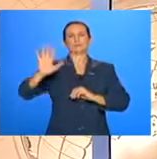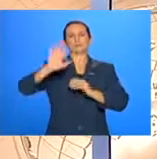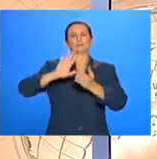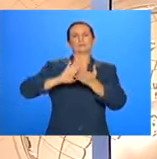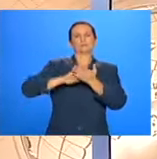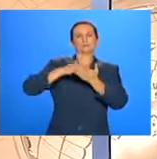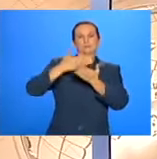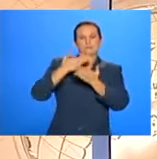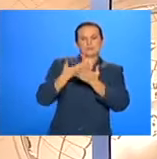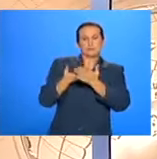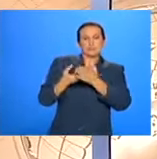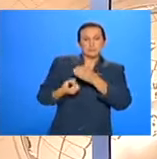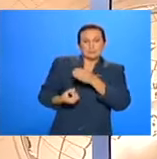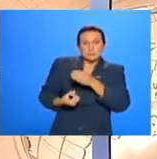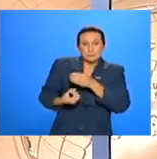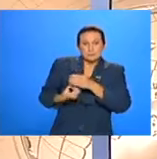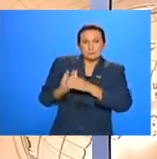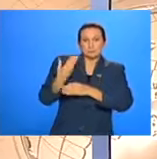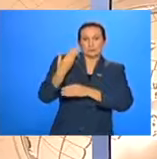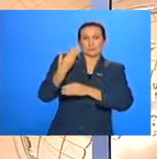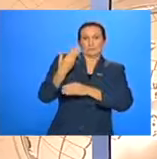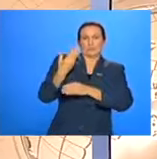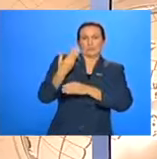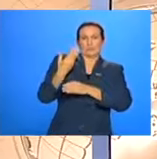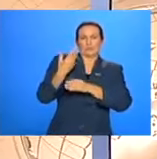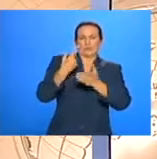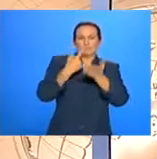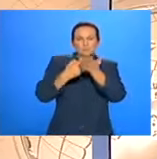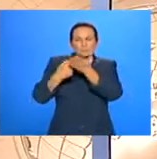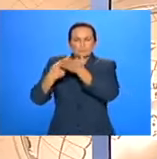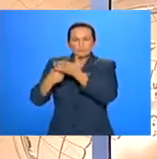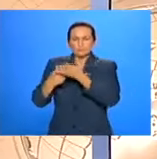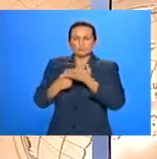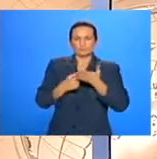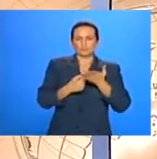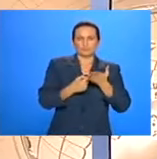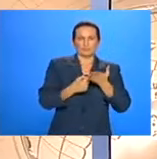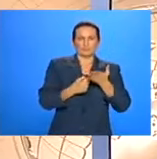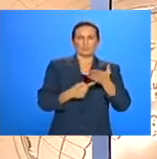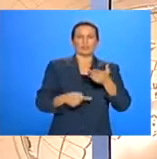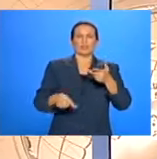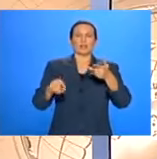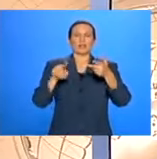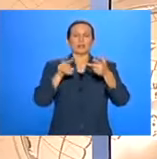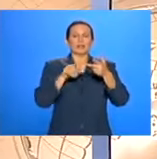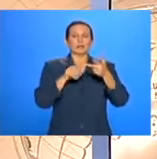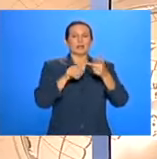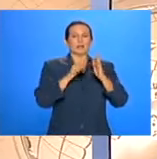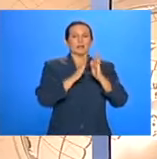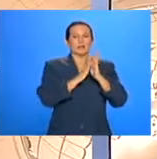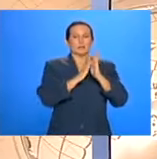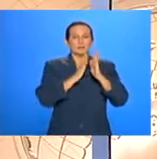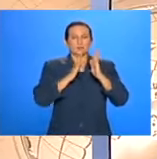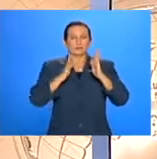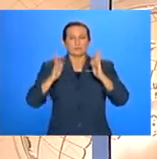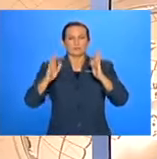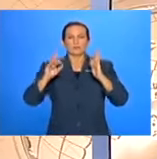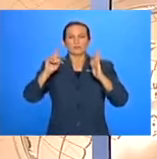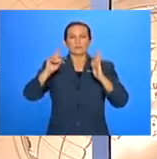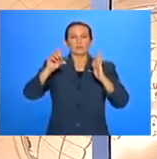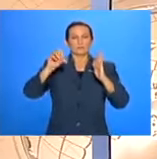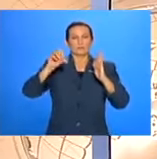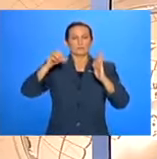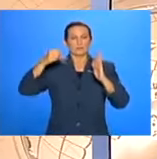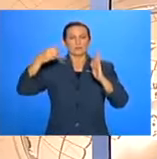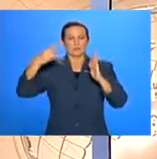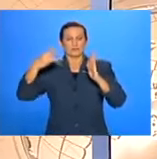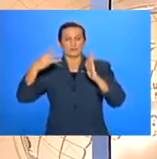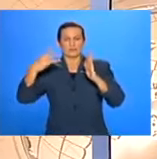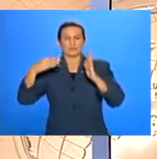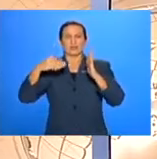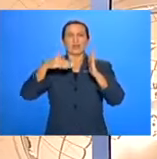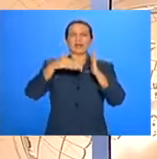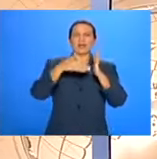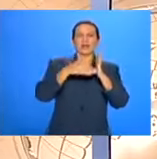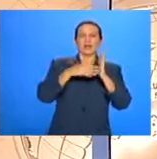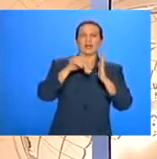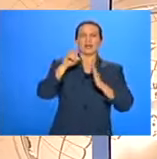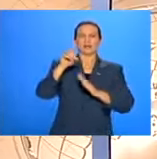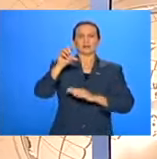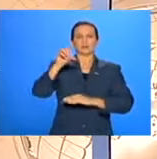fundado mediante a aprovação do mesmo. De 1993 a